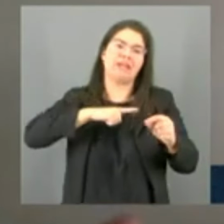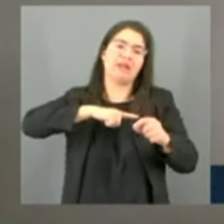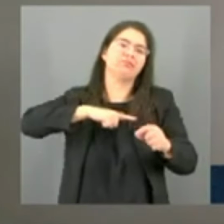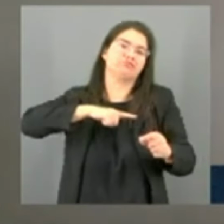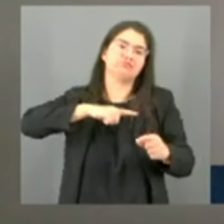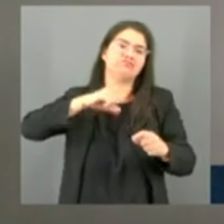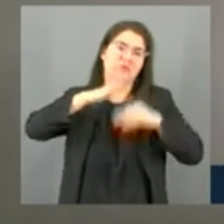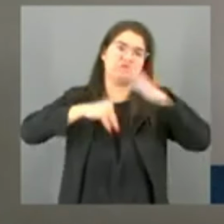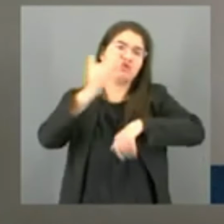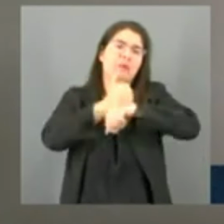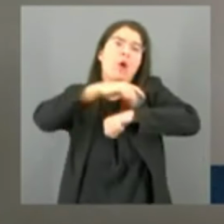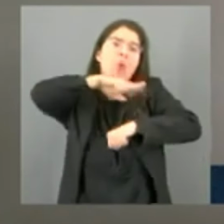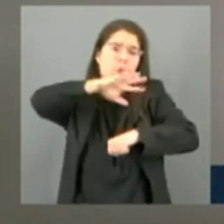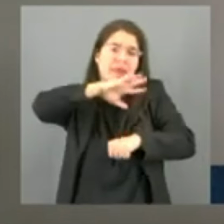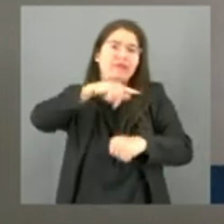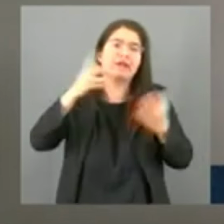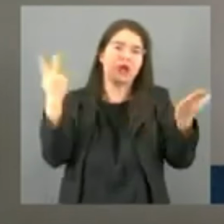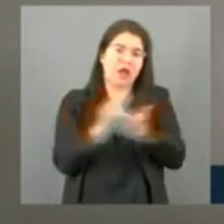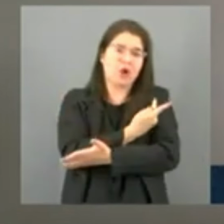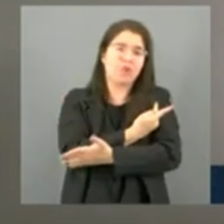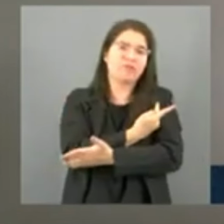profissional. Mas